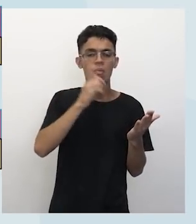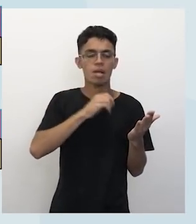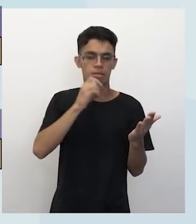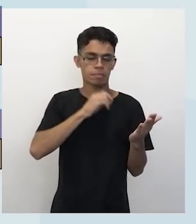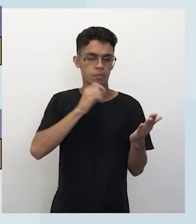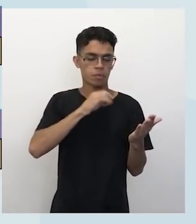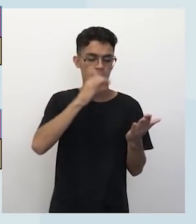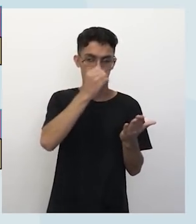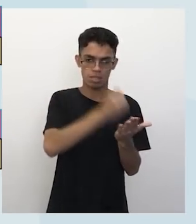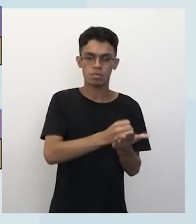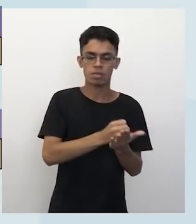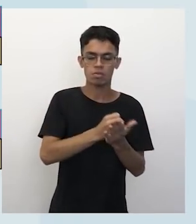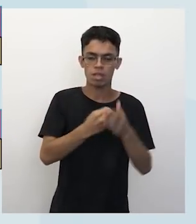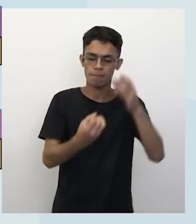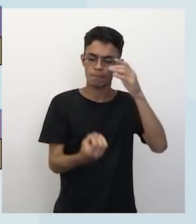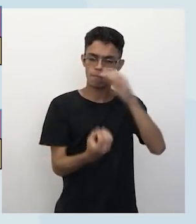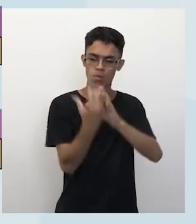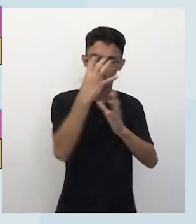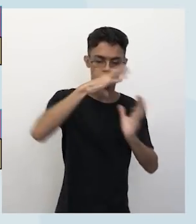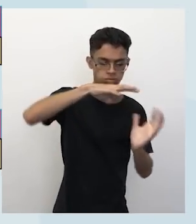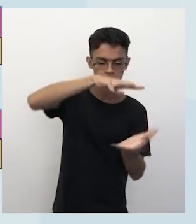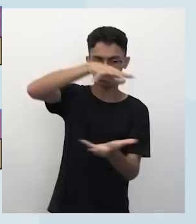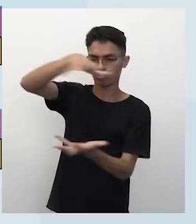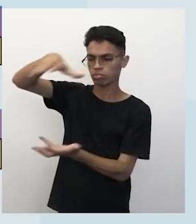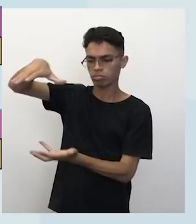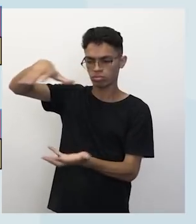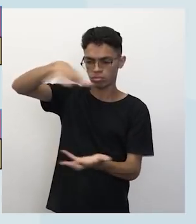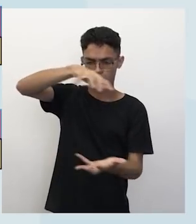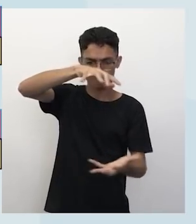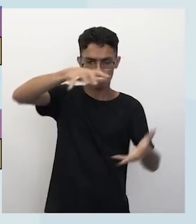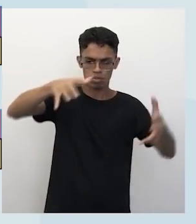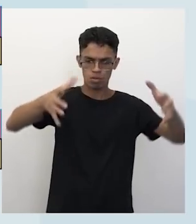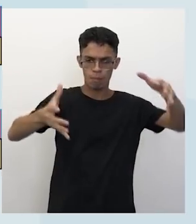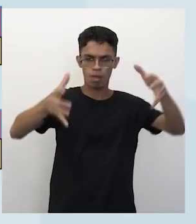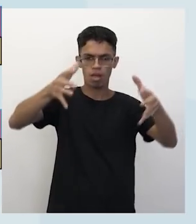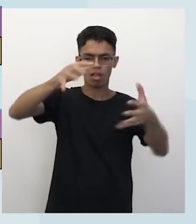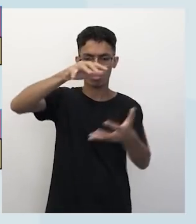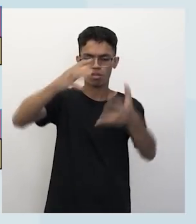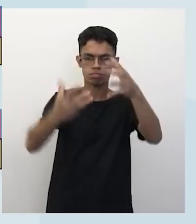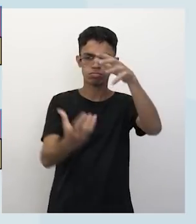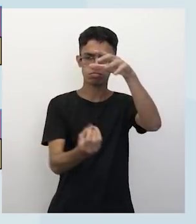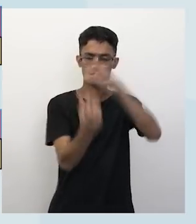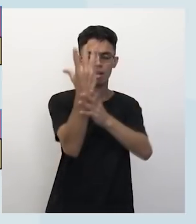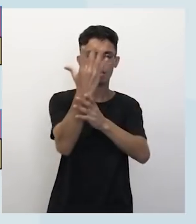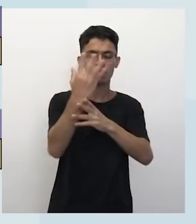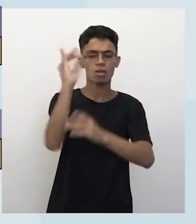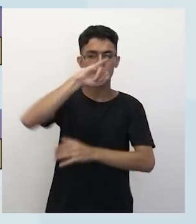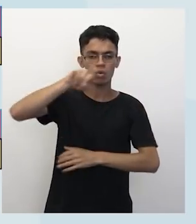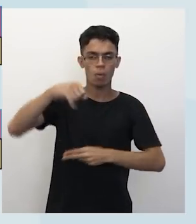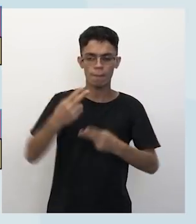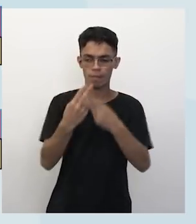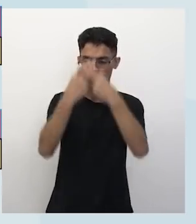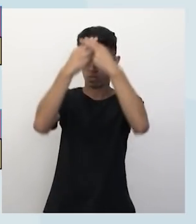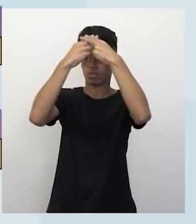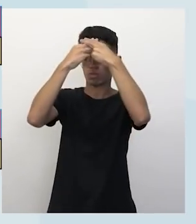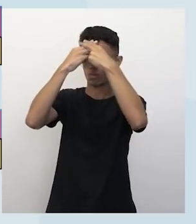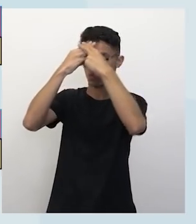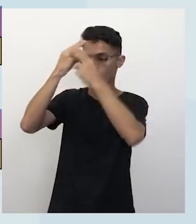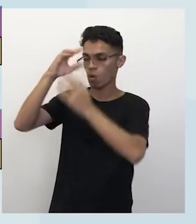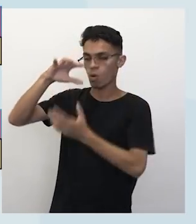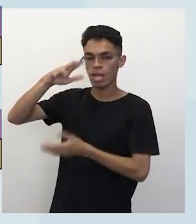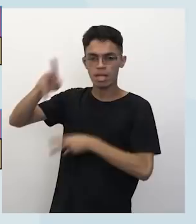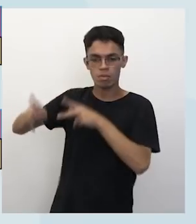mundo? Ali, para os judeus, para os hebreus, ali que começa o mundo. Então, eles marcam o ano 1